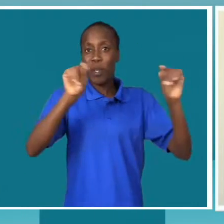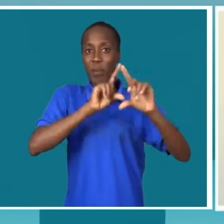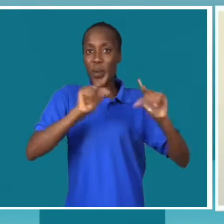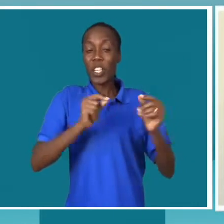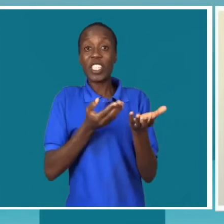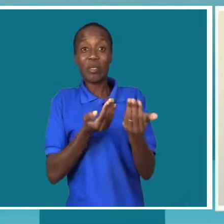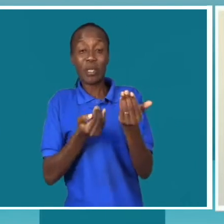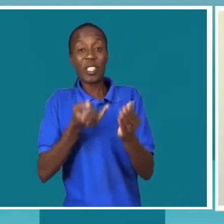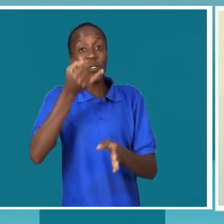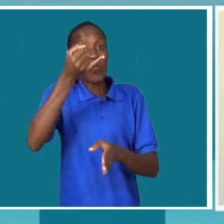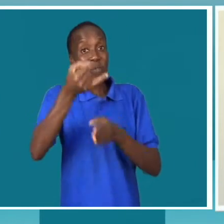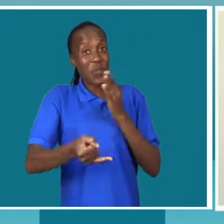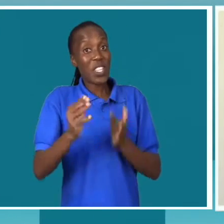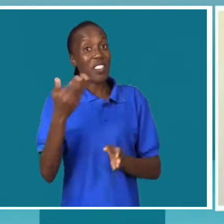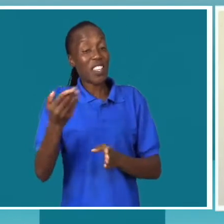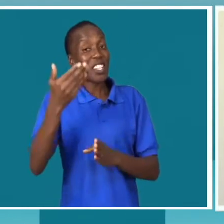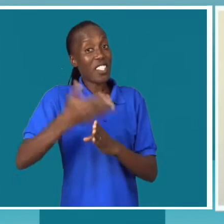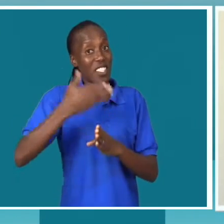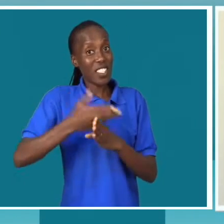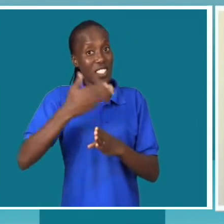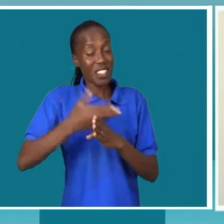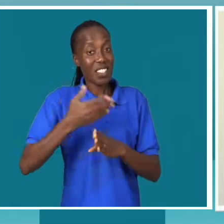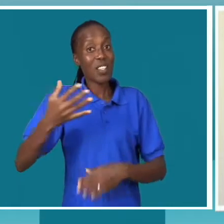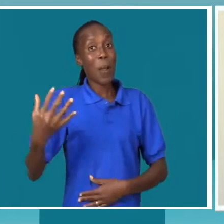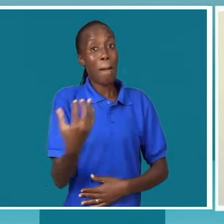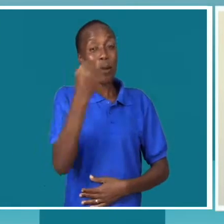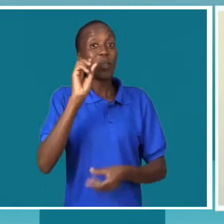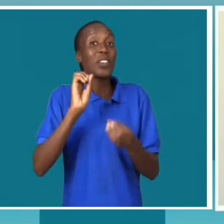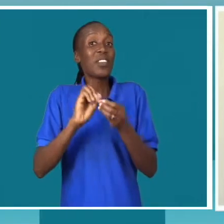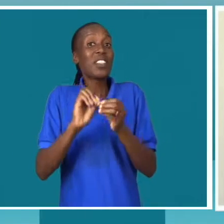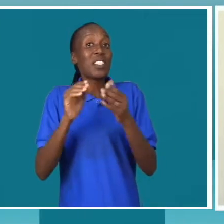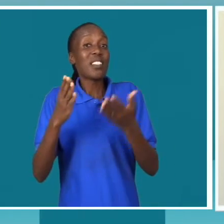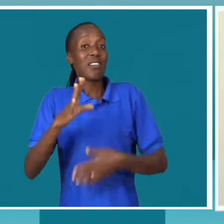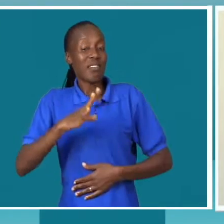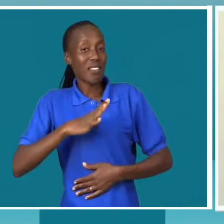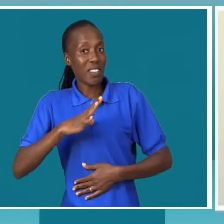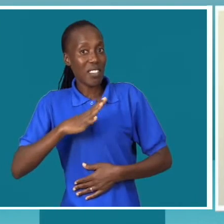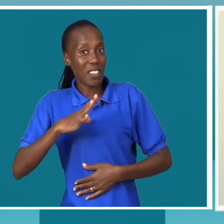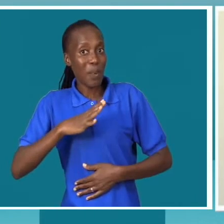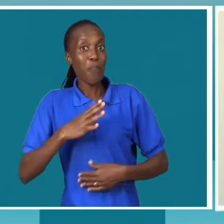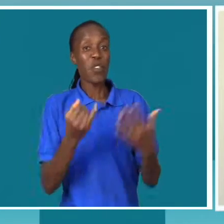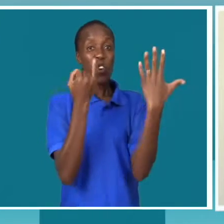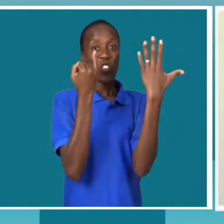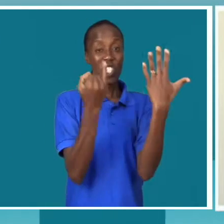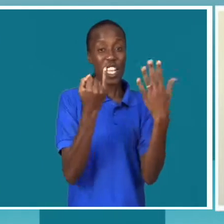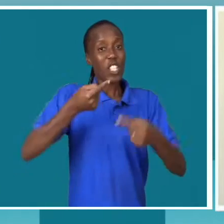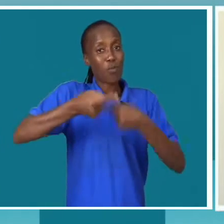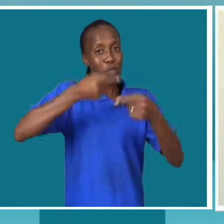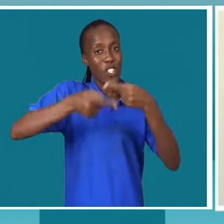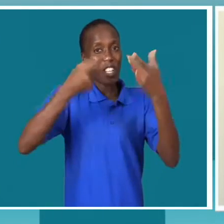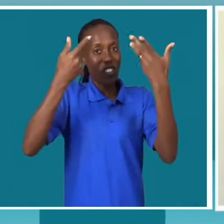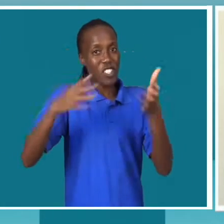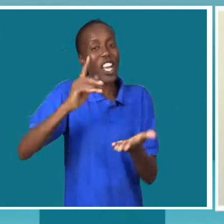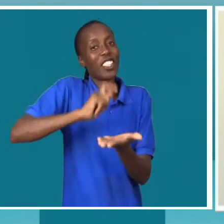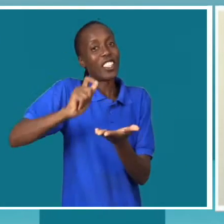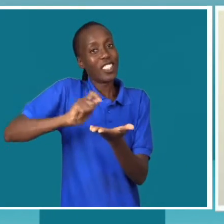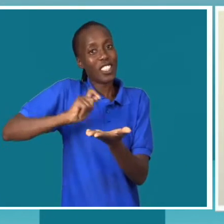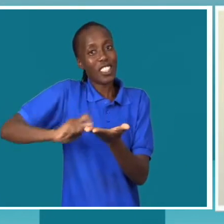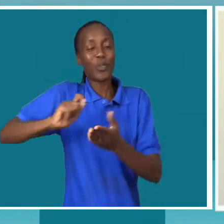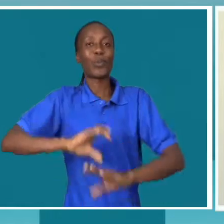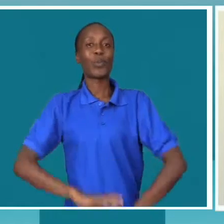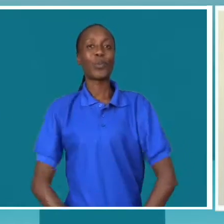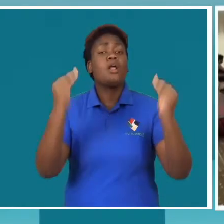temáticos e espera-se no final deste exercício que se saia, vamos assim dizer, com seis